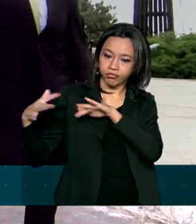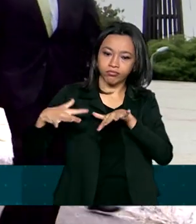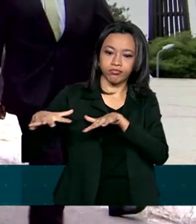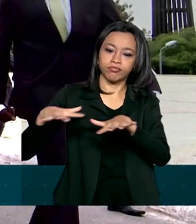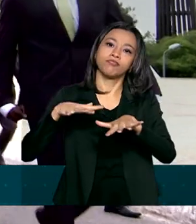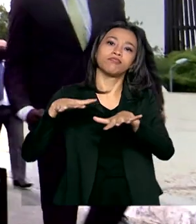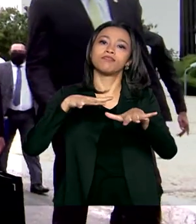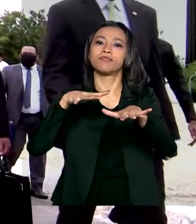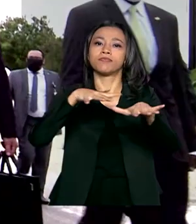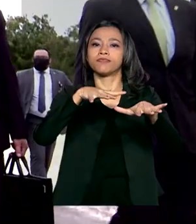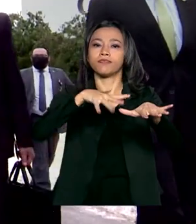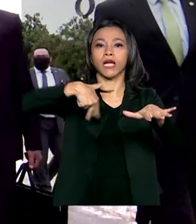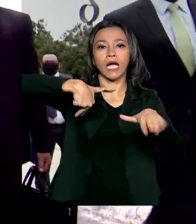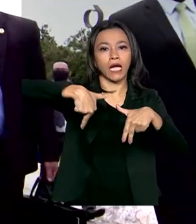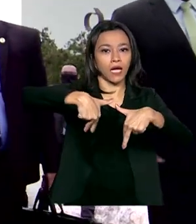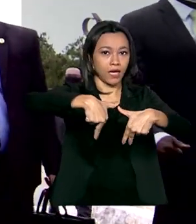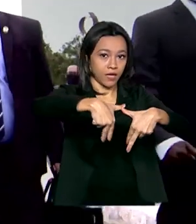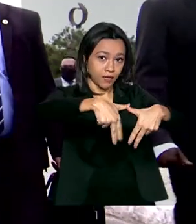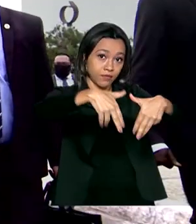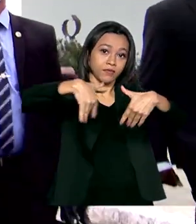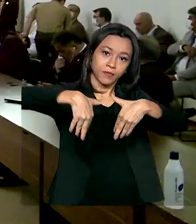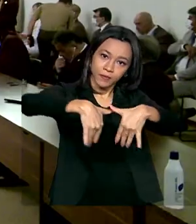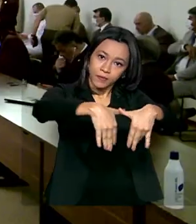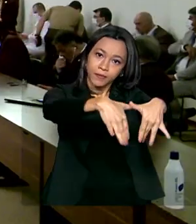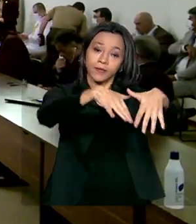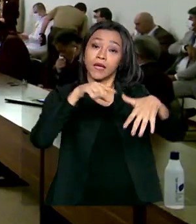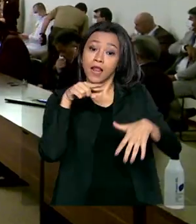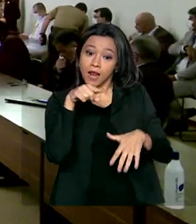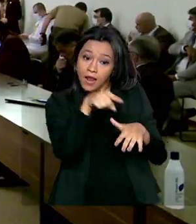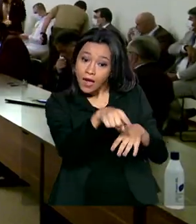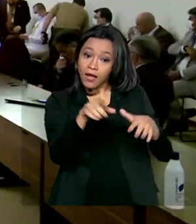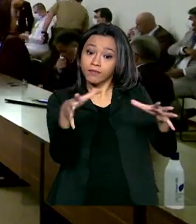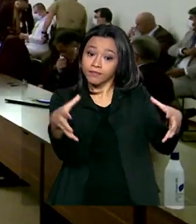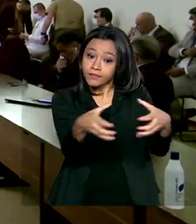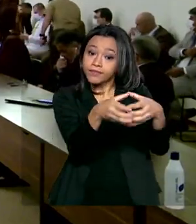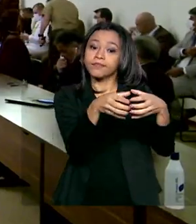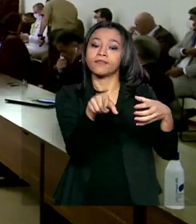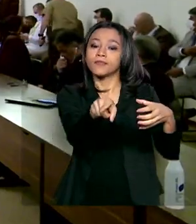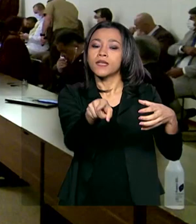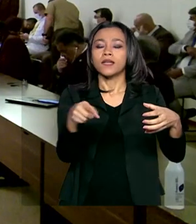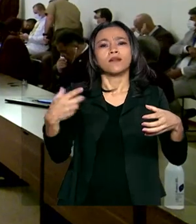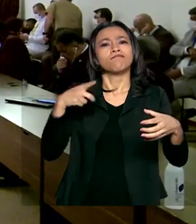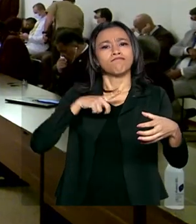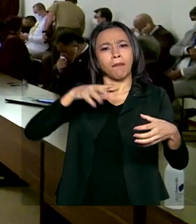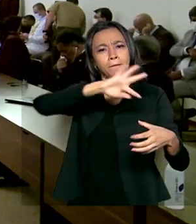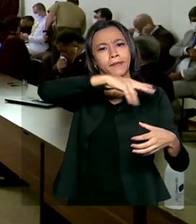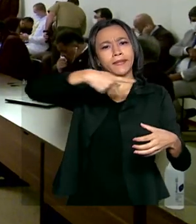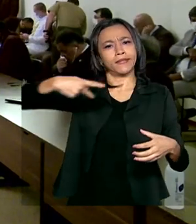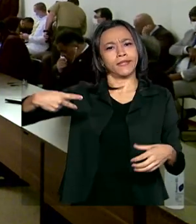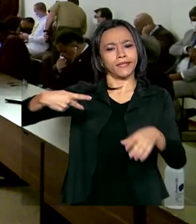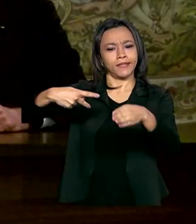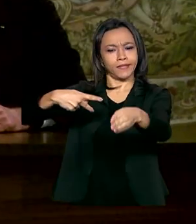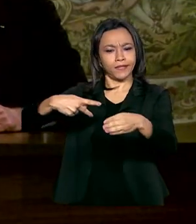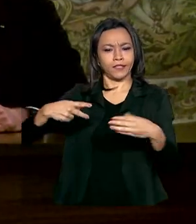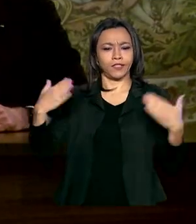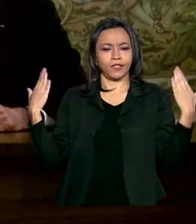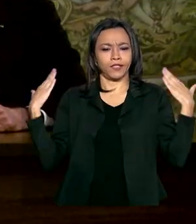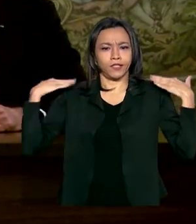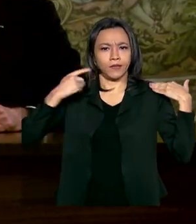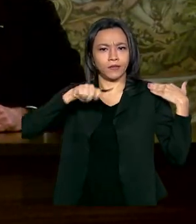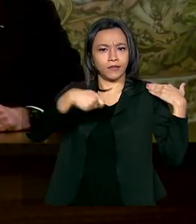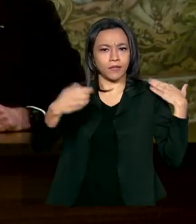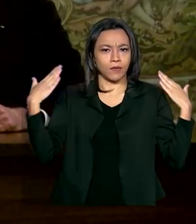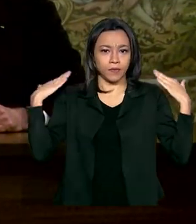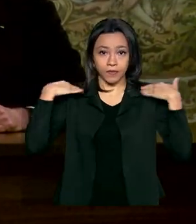Bolsonaro foi a pé ao Supremo Tribunal Federal. Na corte, a comitiva foi recebida pelo presidente do Judiciário, ministro